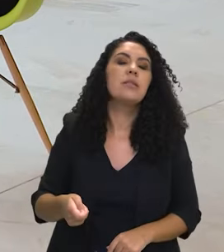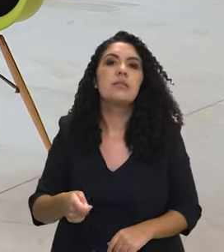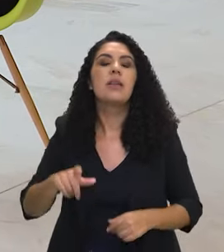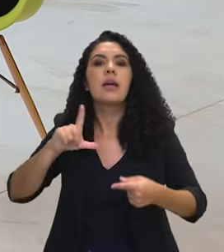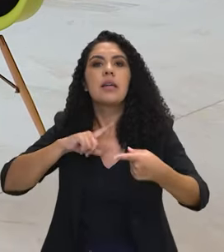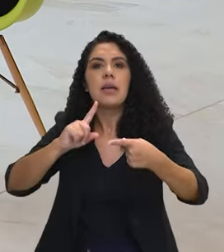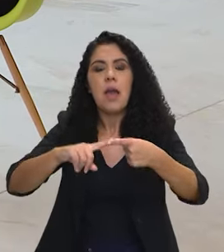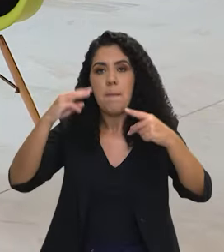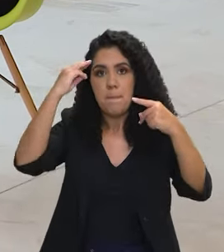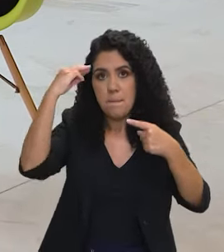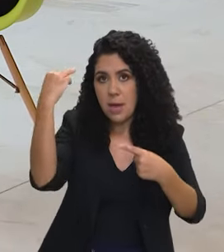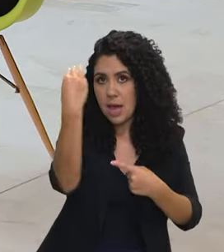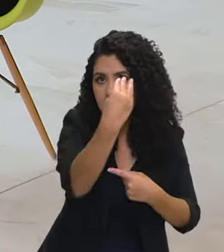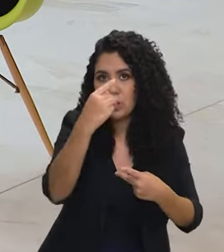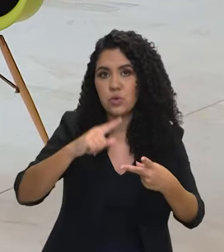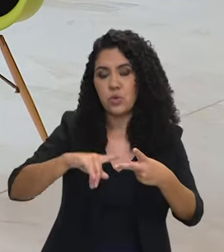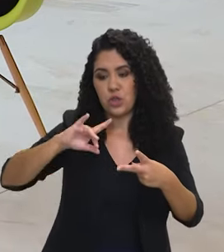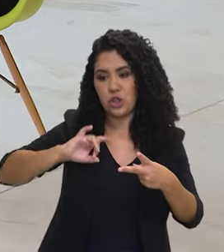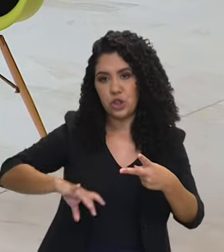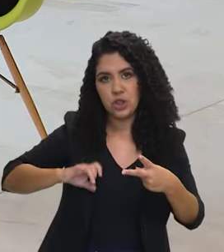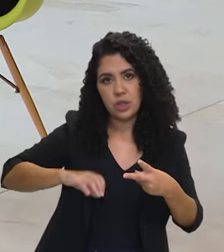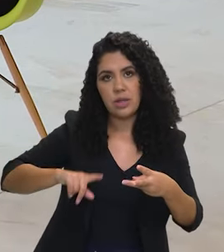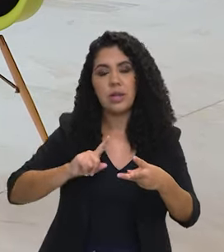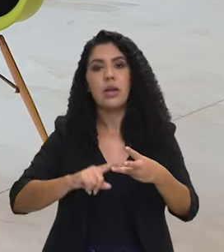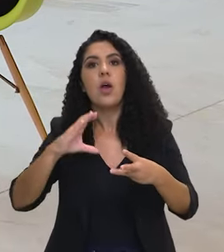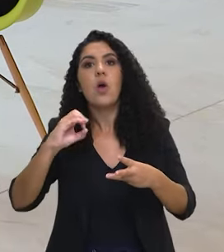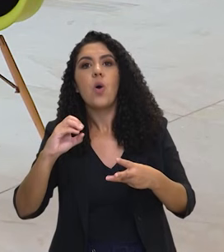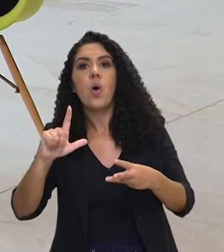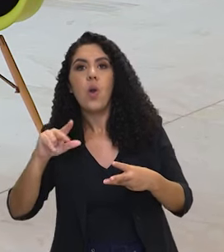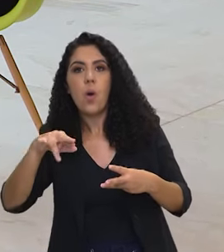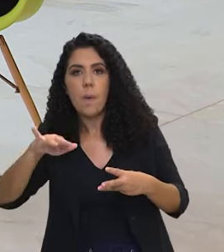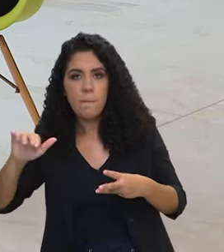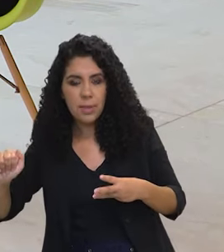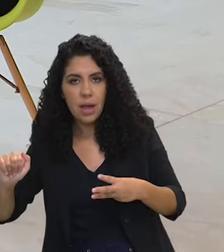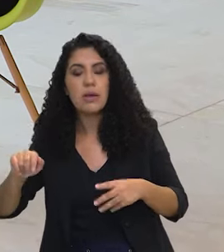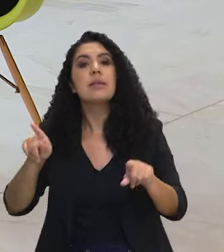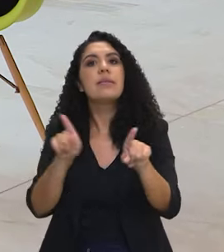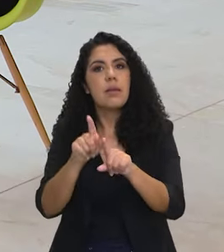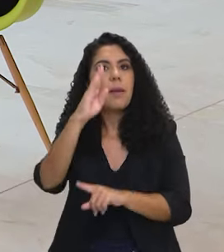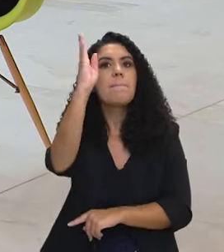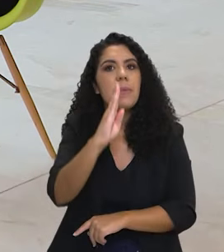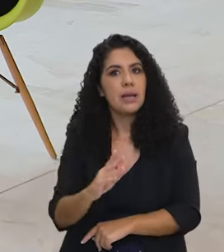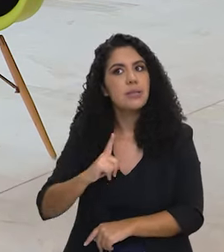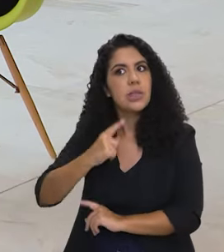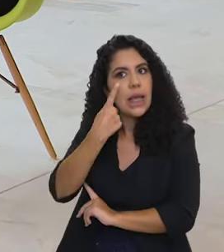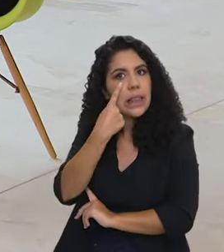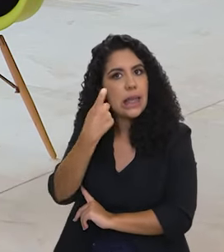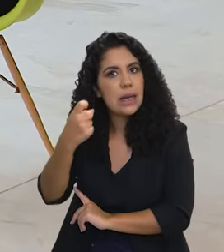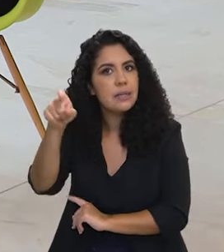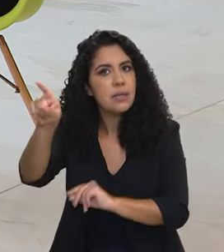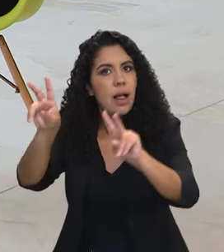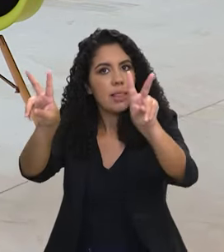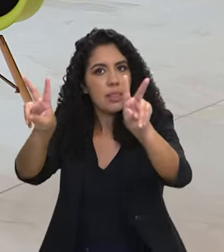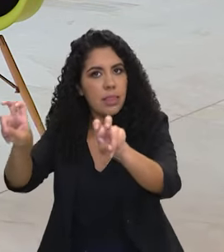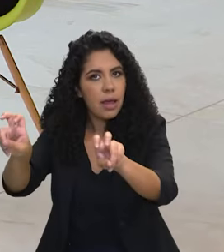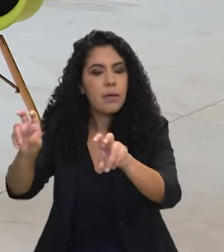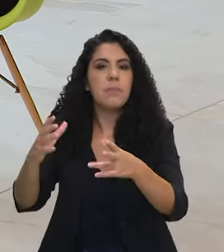o Chile e a Colômbia, e também países que, como o Brasil, tem interesse nessa discussão. Também estão